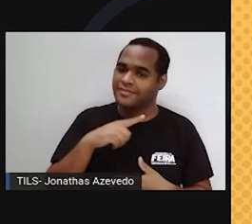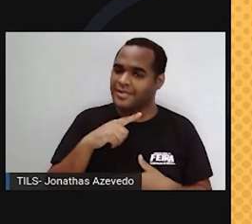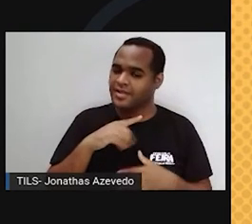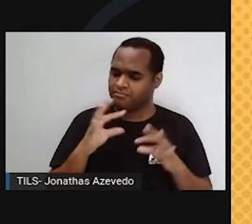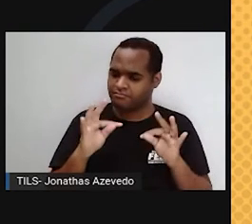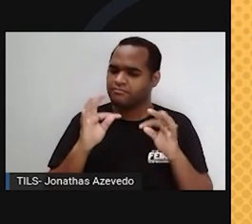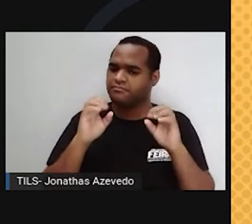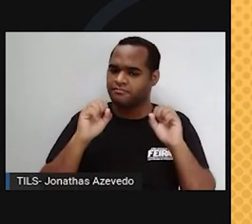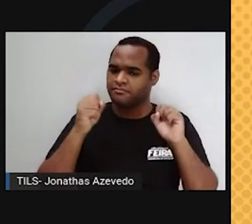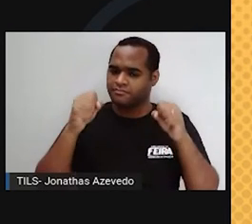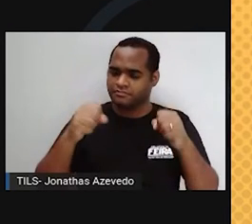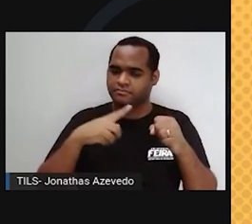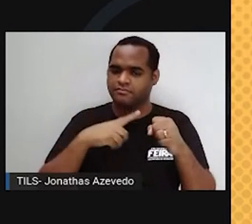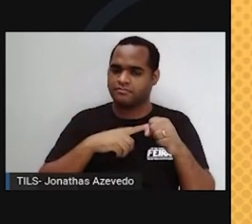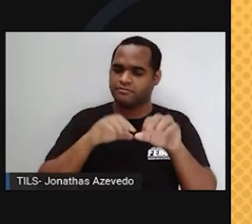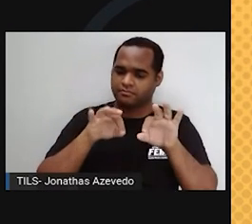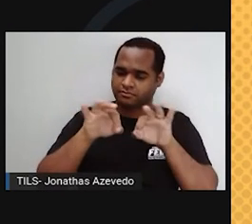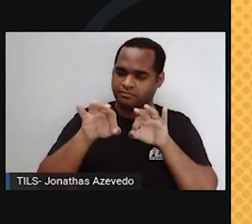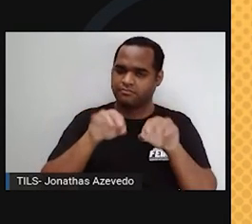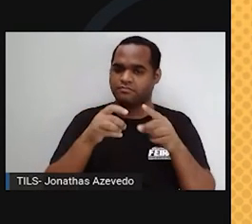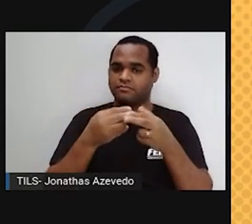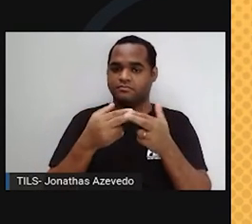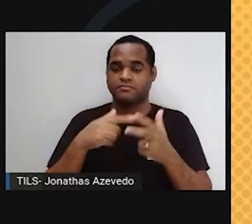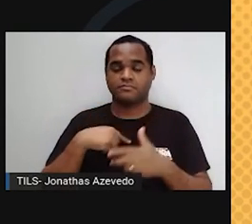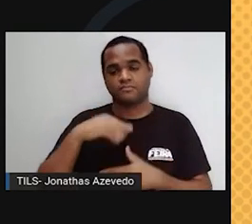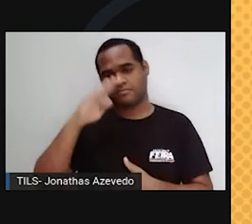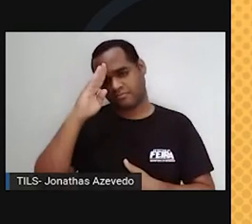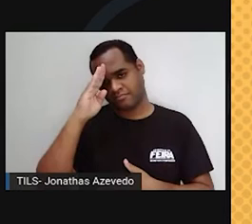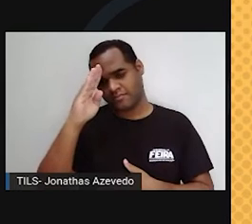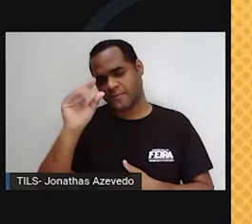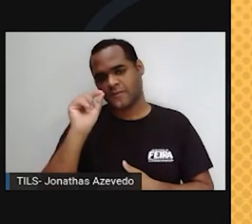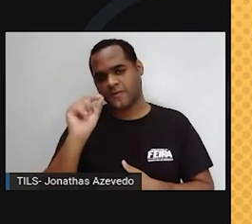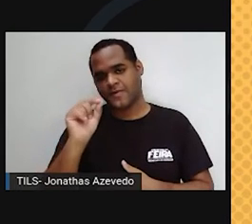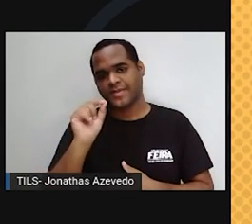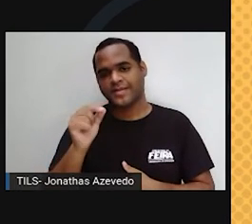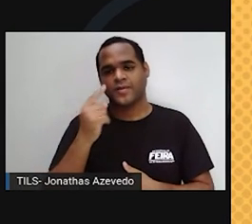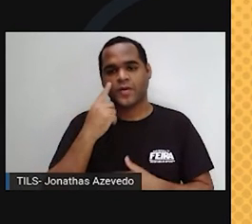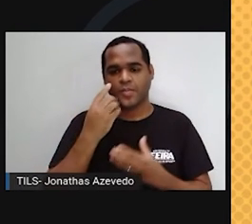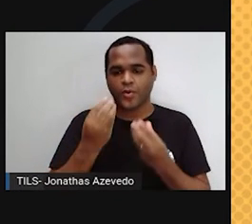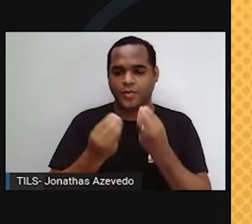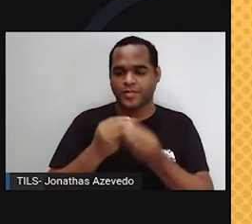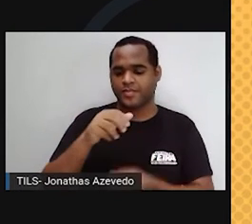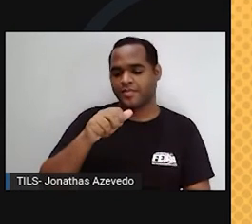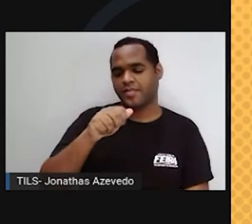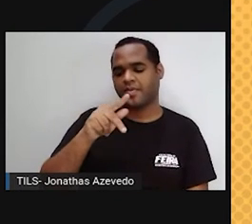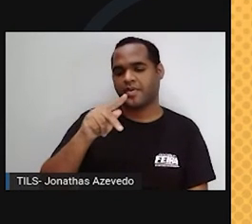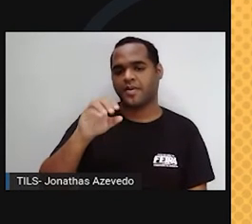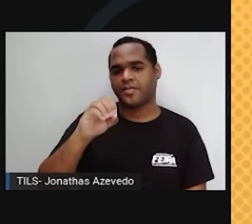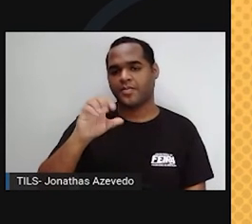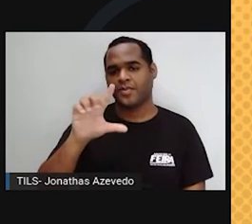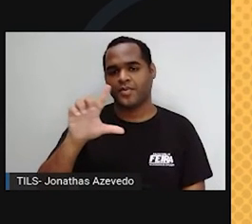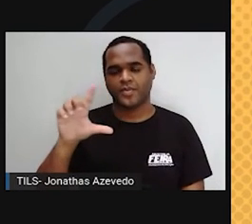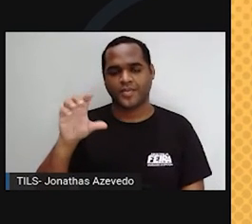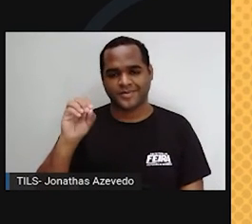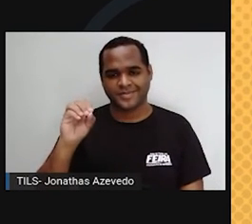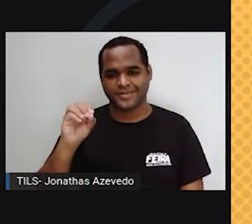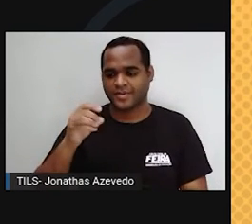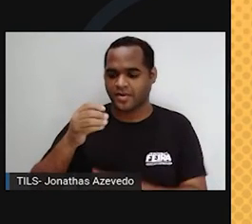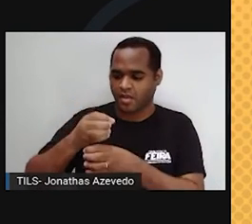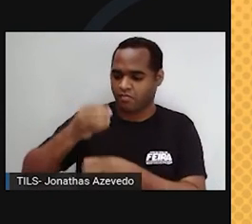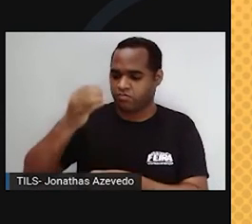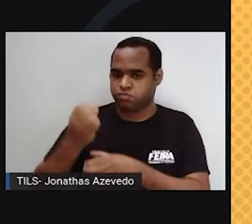seus projetos. E entre eles, destaca-se o ambicioso projeto Apollo, um enorme